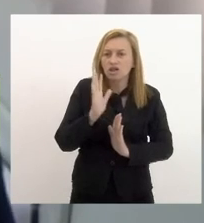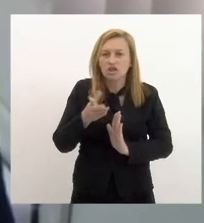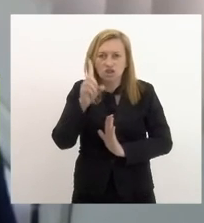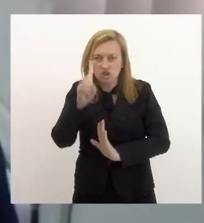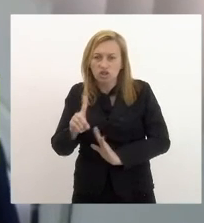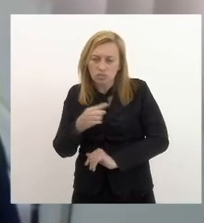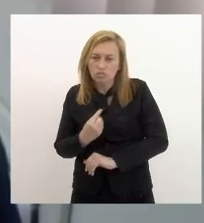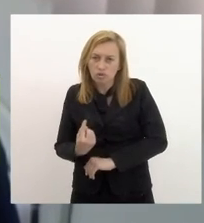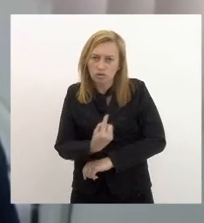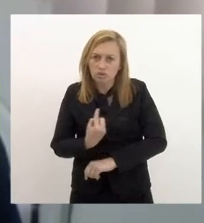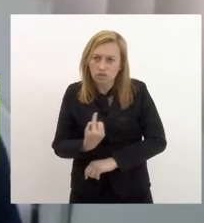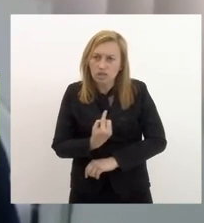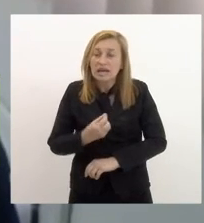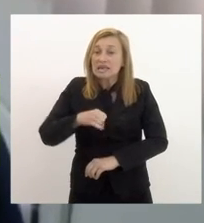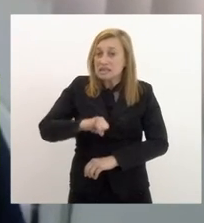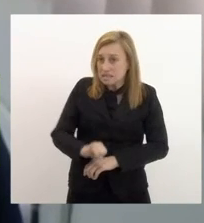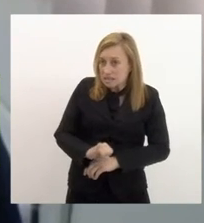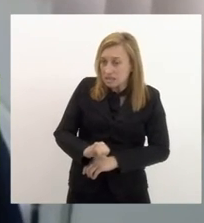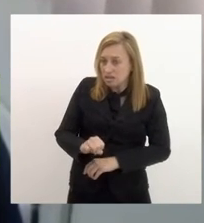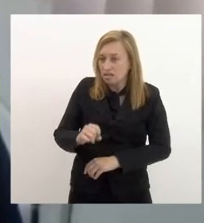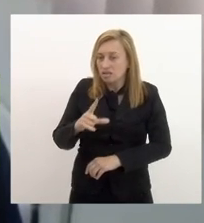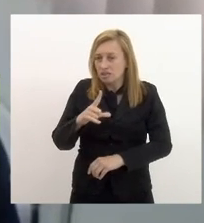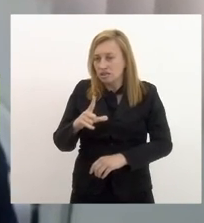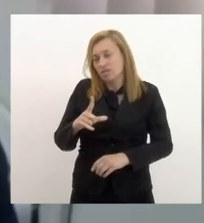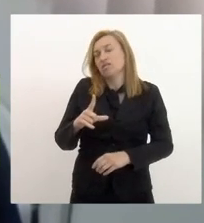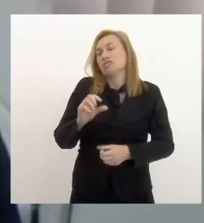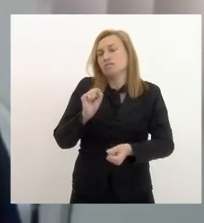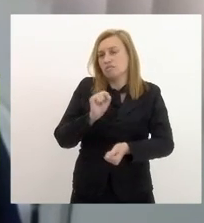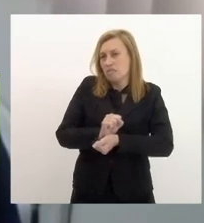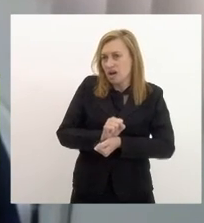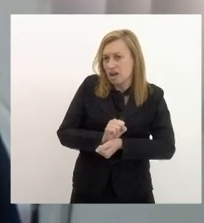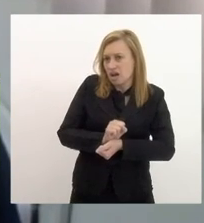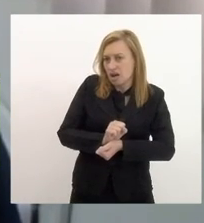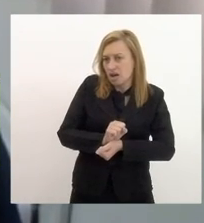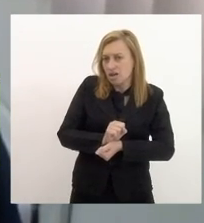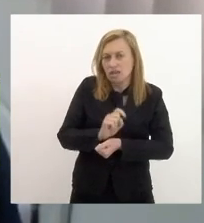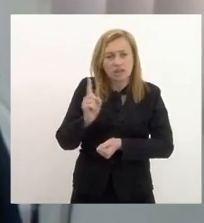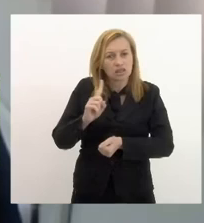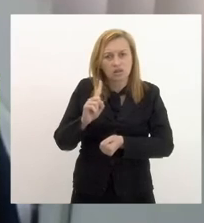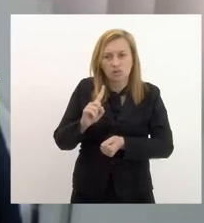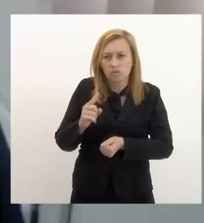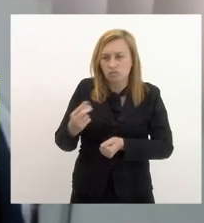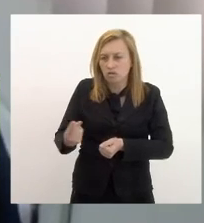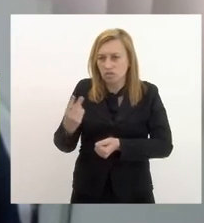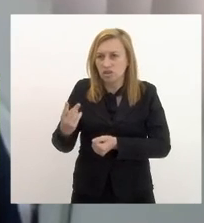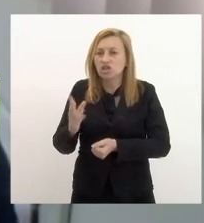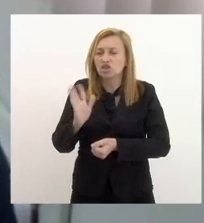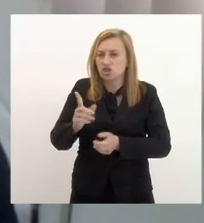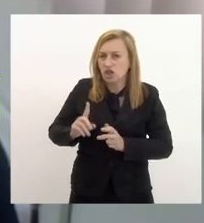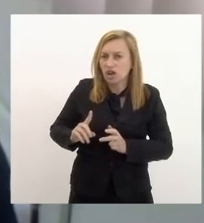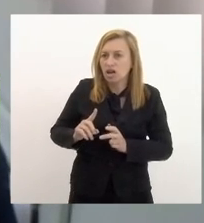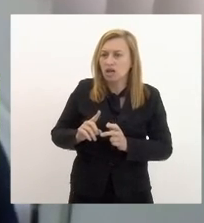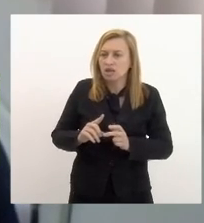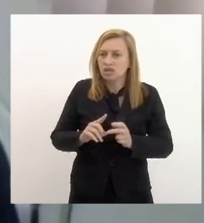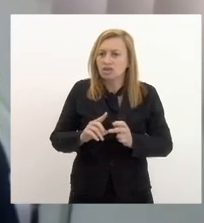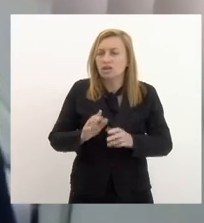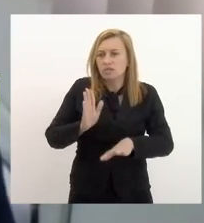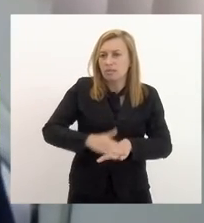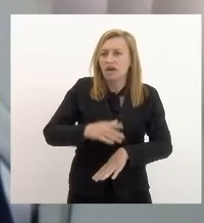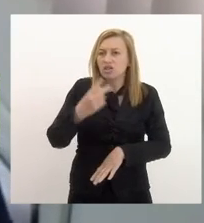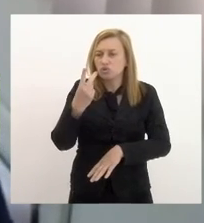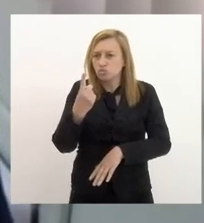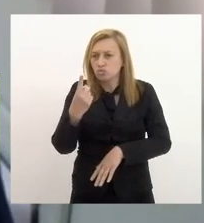já é direito nosso se tiver qualquer congelamento do livro atual e não contemplar e já fazemos jus a mais um